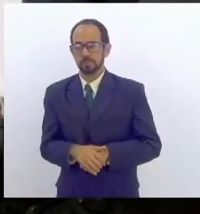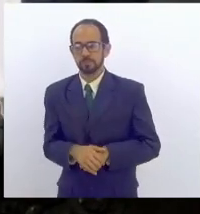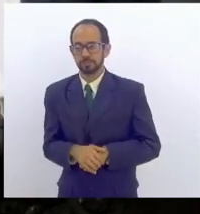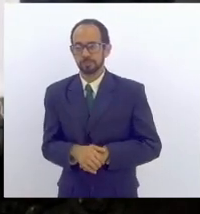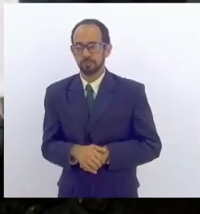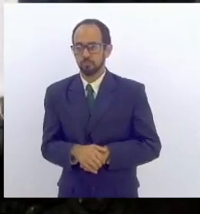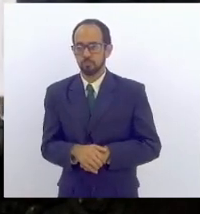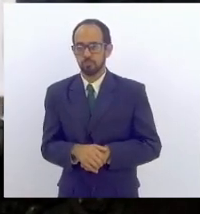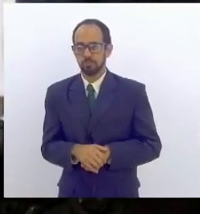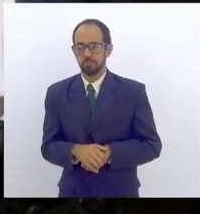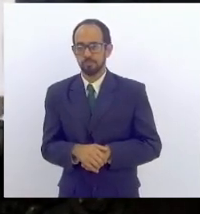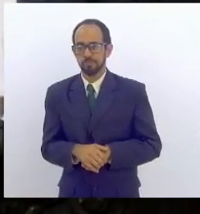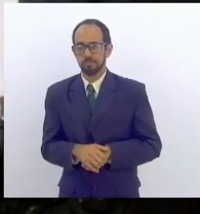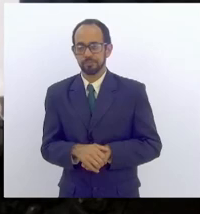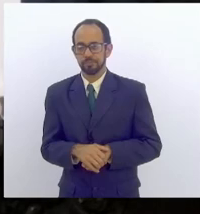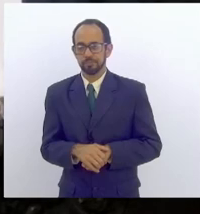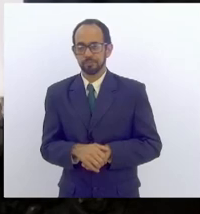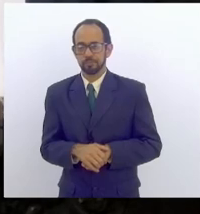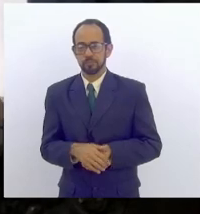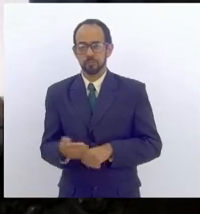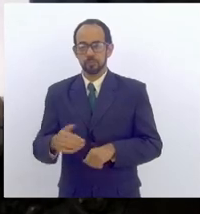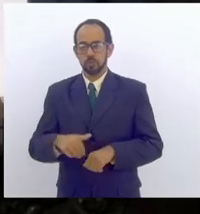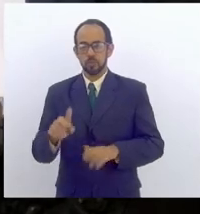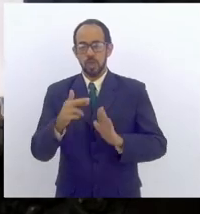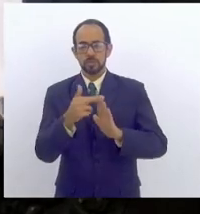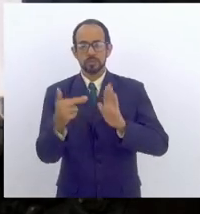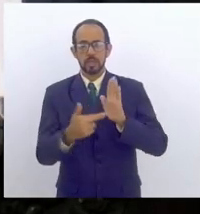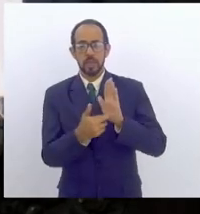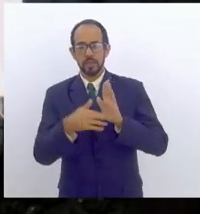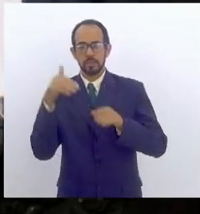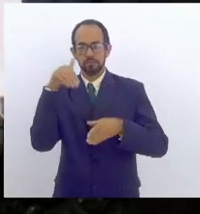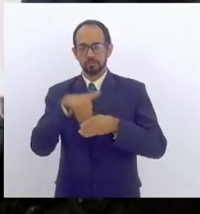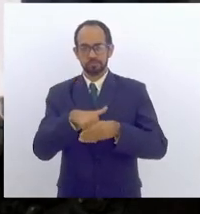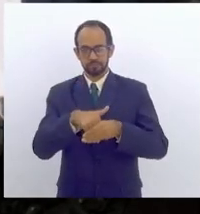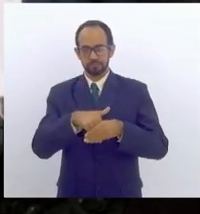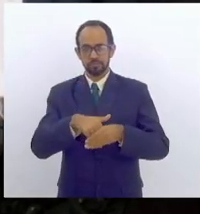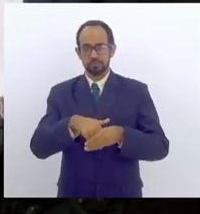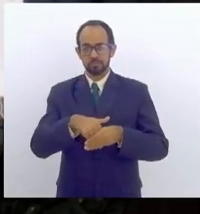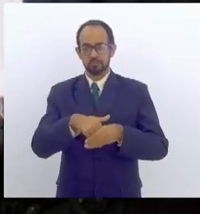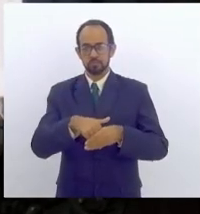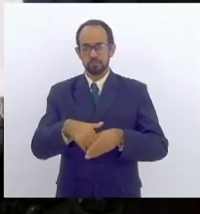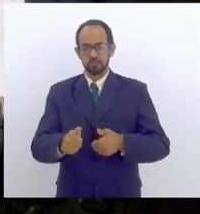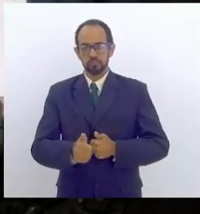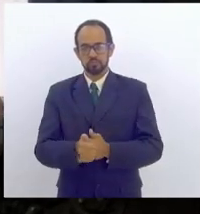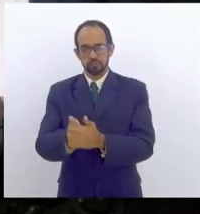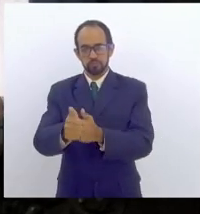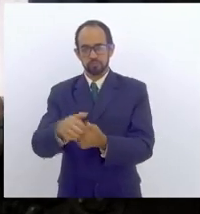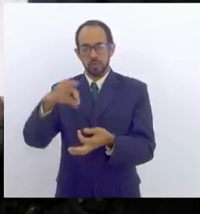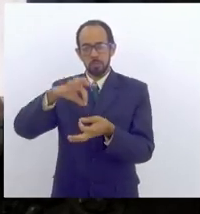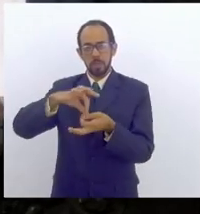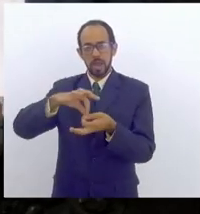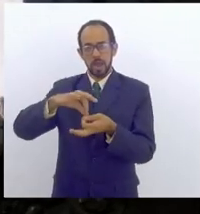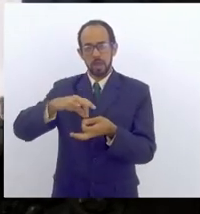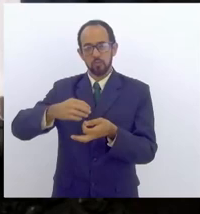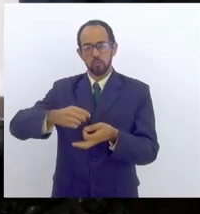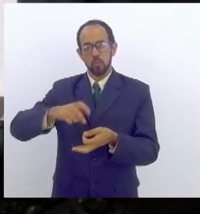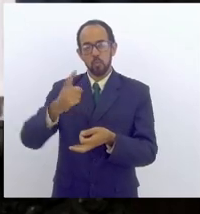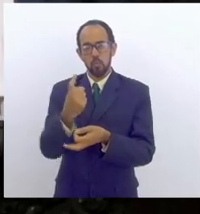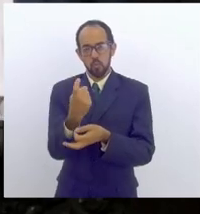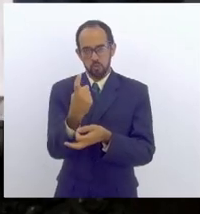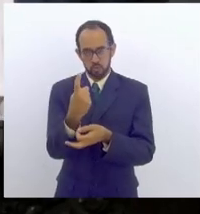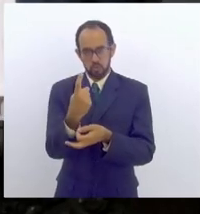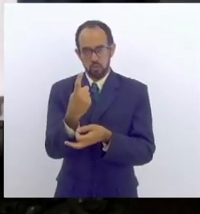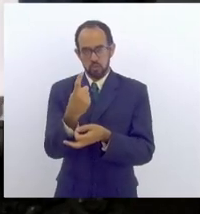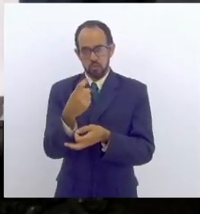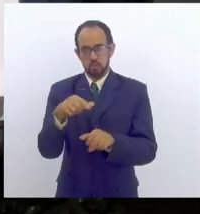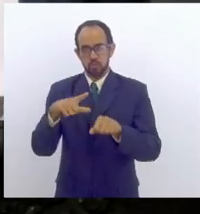O rito da eleição obedecerá ao disposto do parágrafo único do artigo 5º, em sequência dos artigos 8, 9,